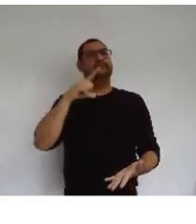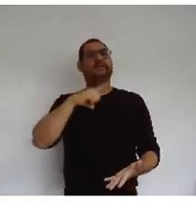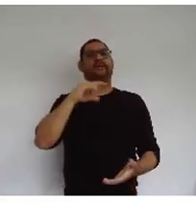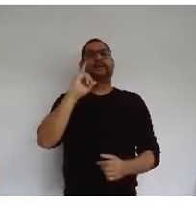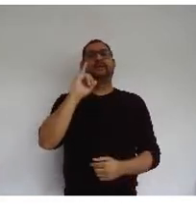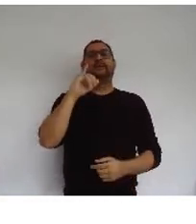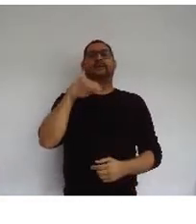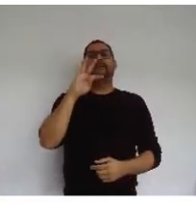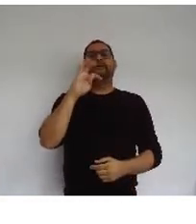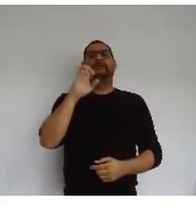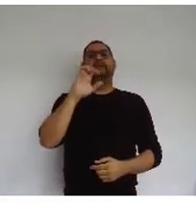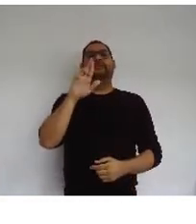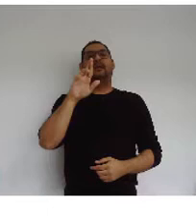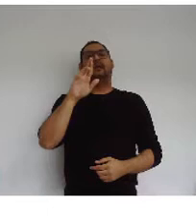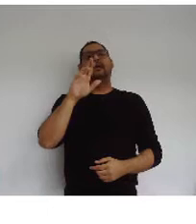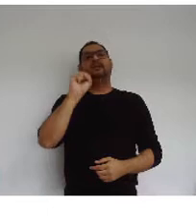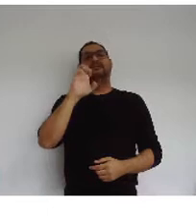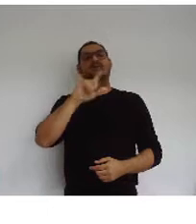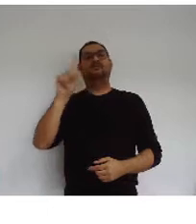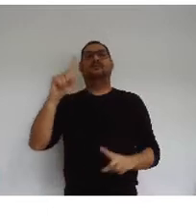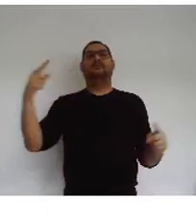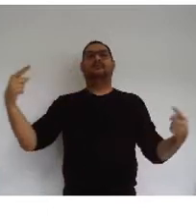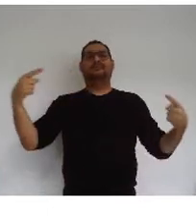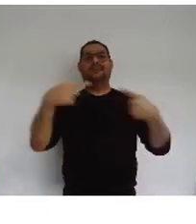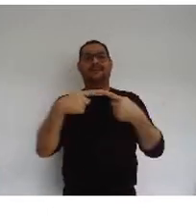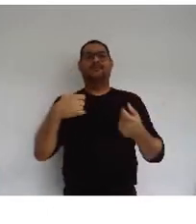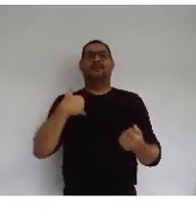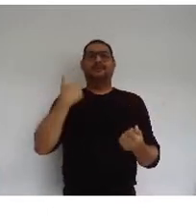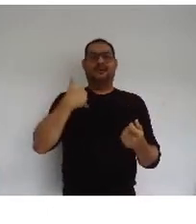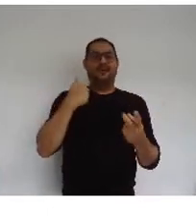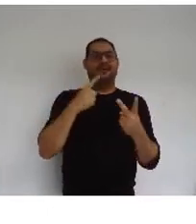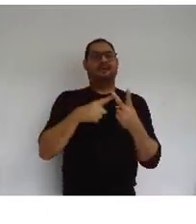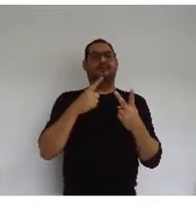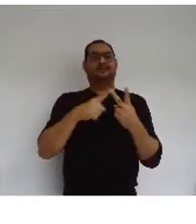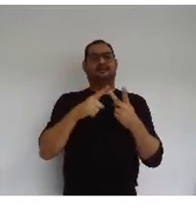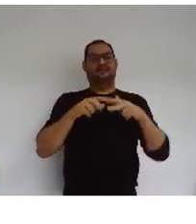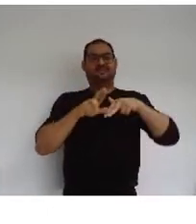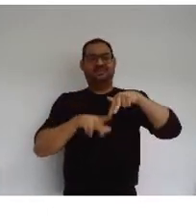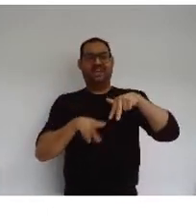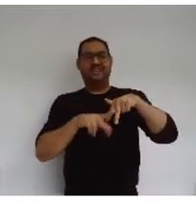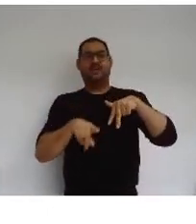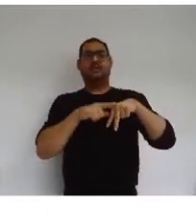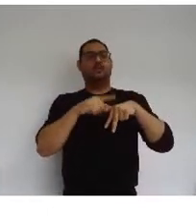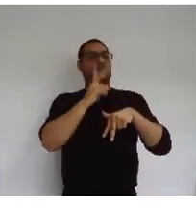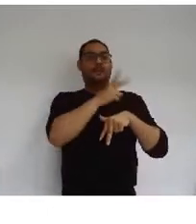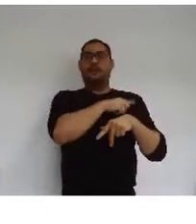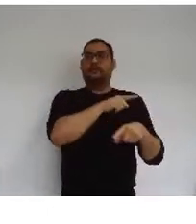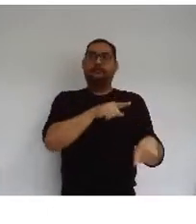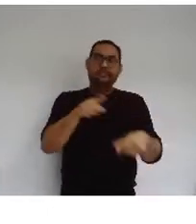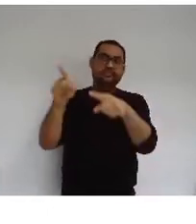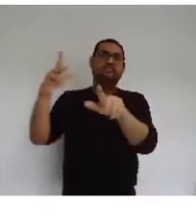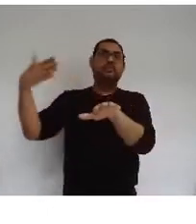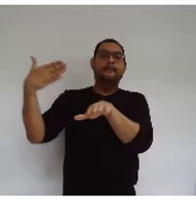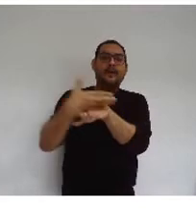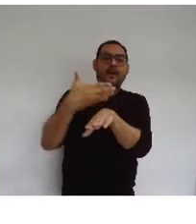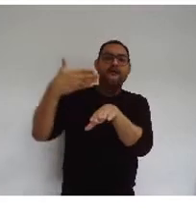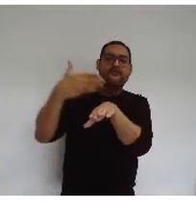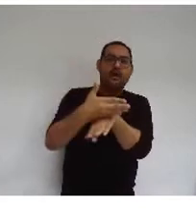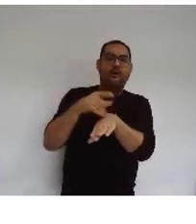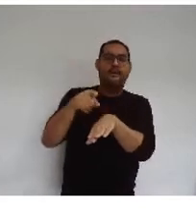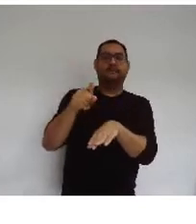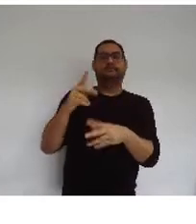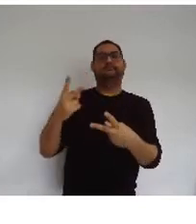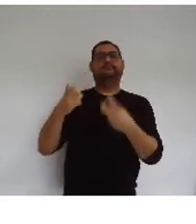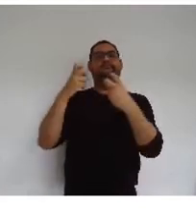interseccionalidade de gênero, sexualidade, idade, né, nessas performatizações sobre